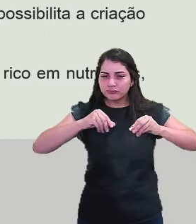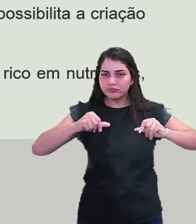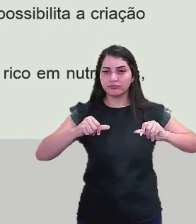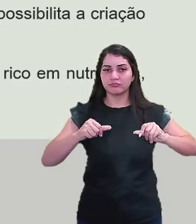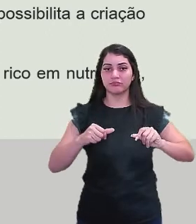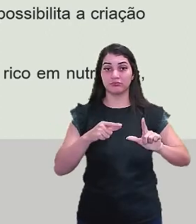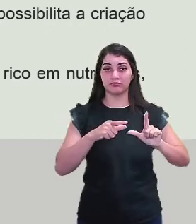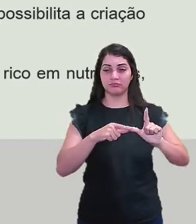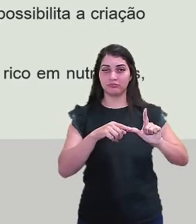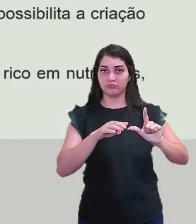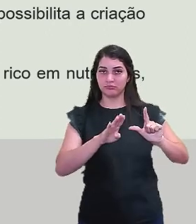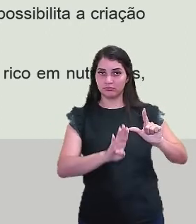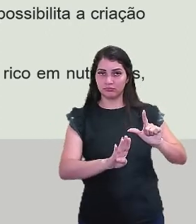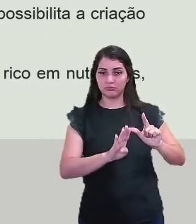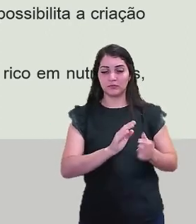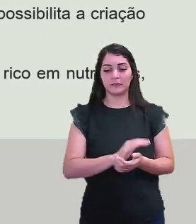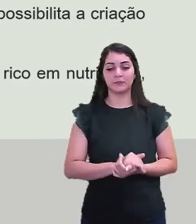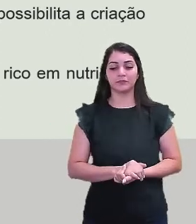B?